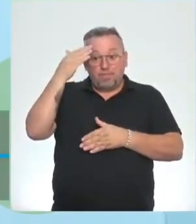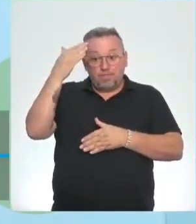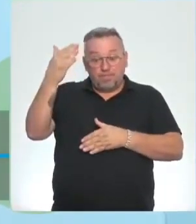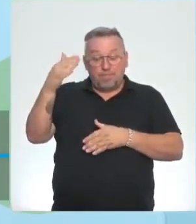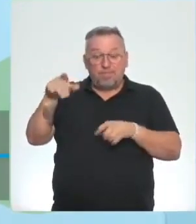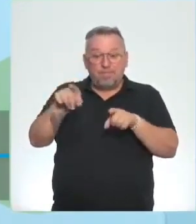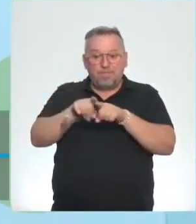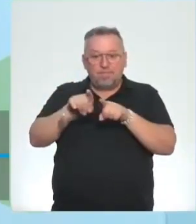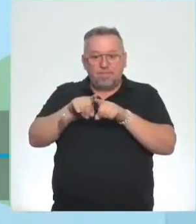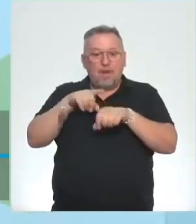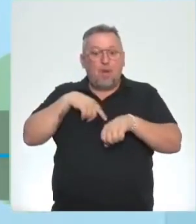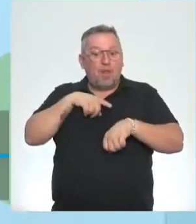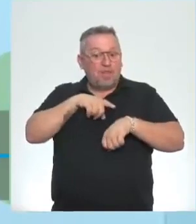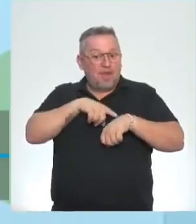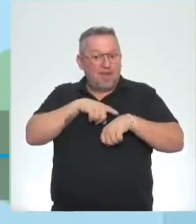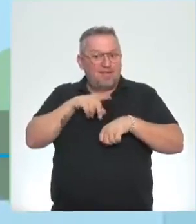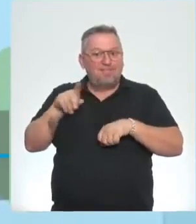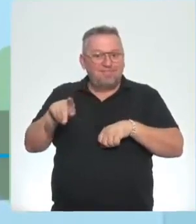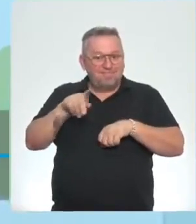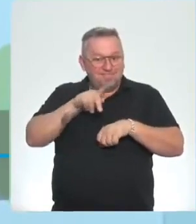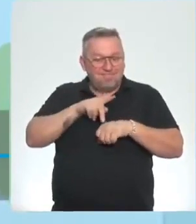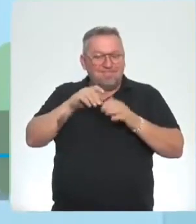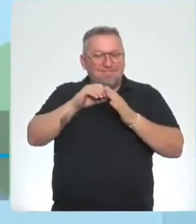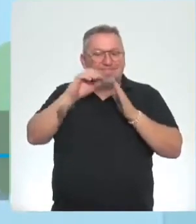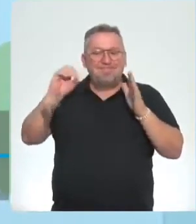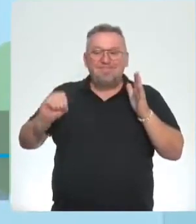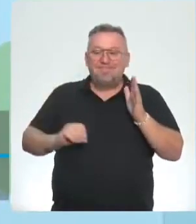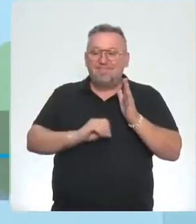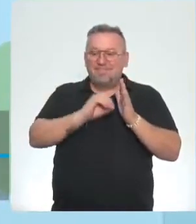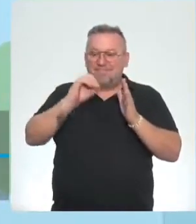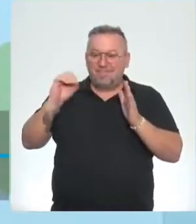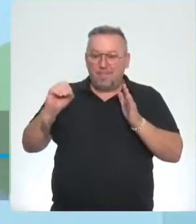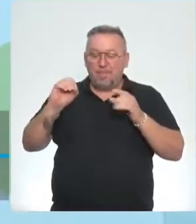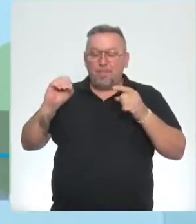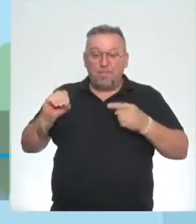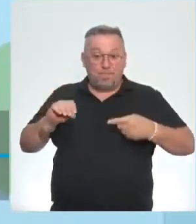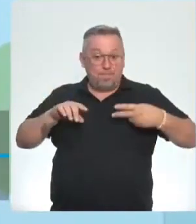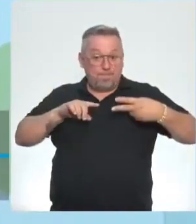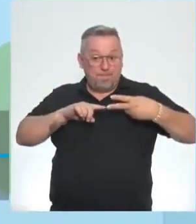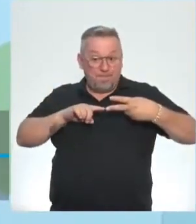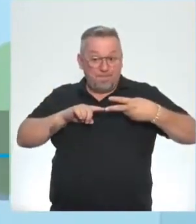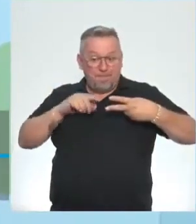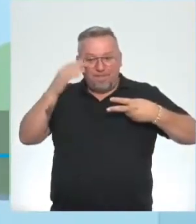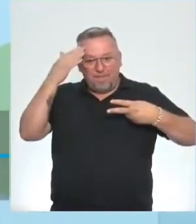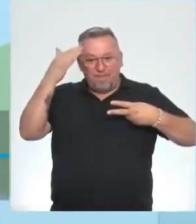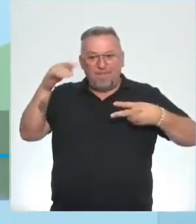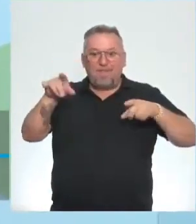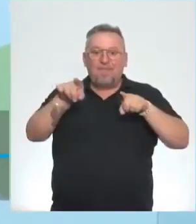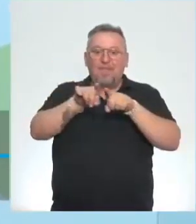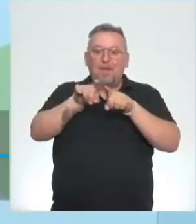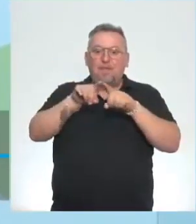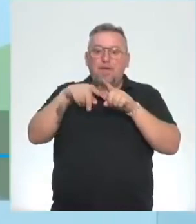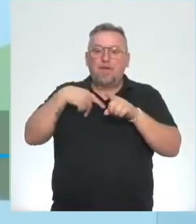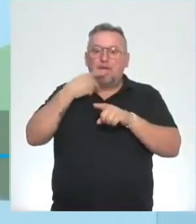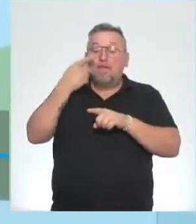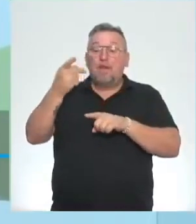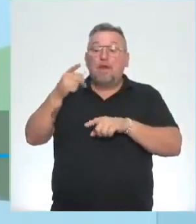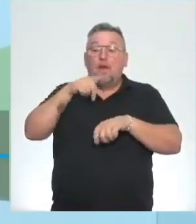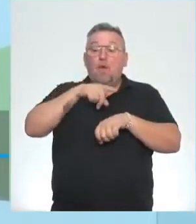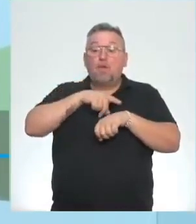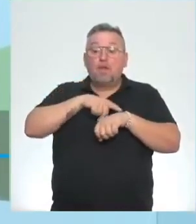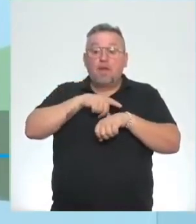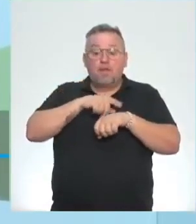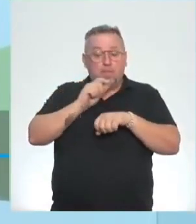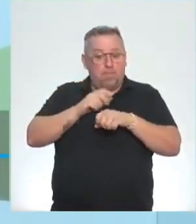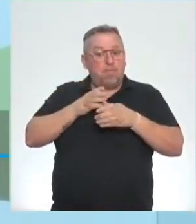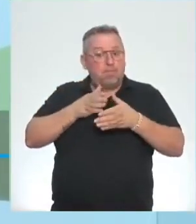pela dedicação dos professores do Centro de Mídias. E na carta 2, agradecer também e falar sobre o tempo que poderia